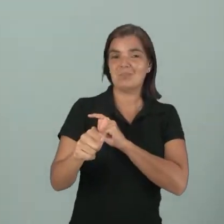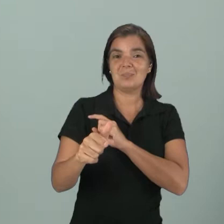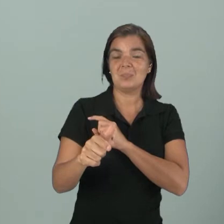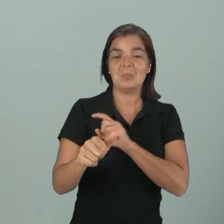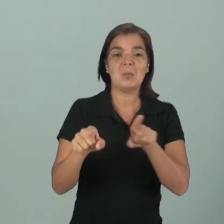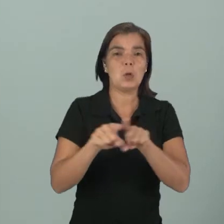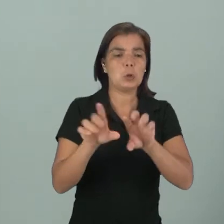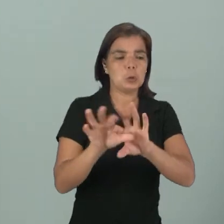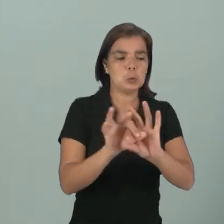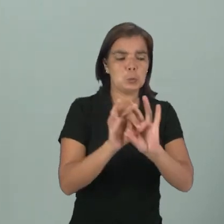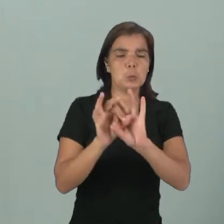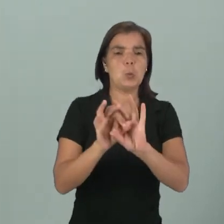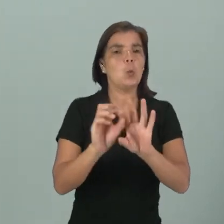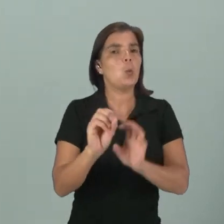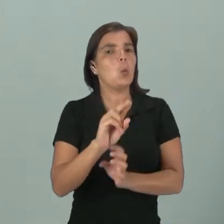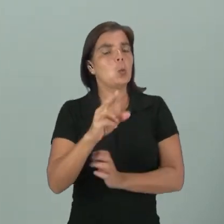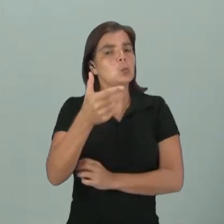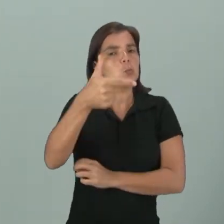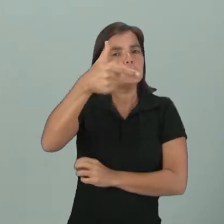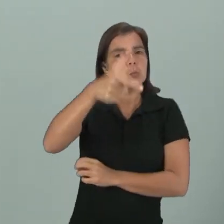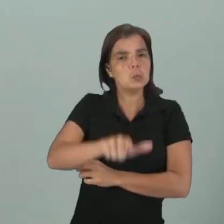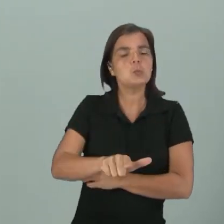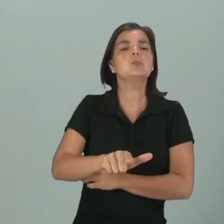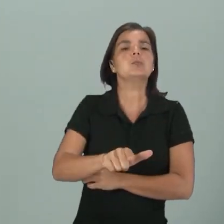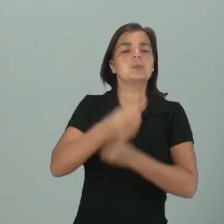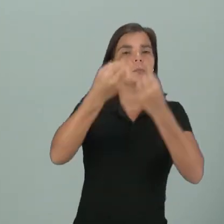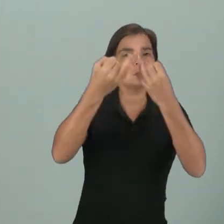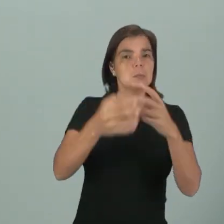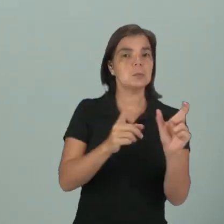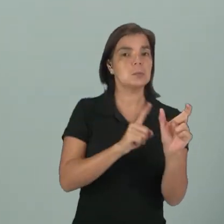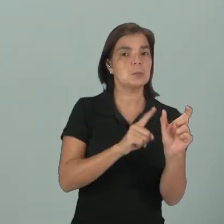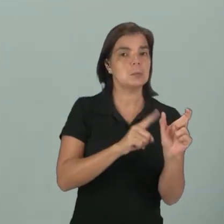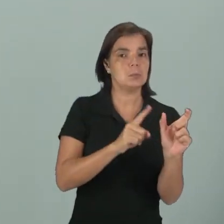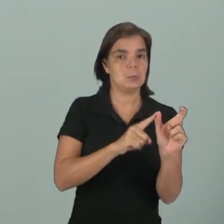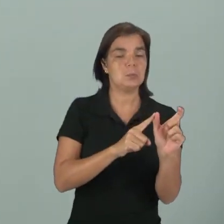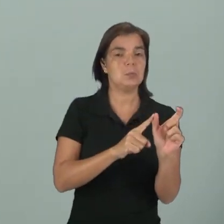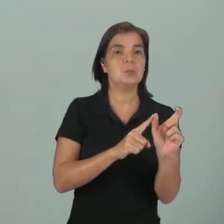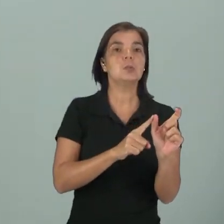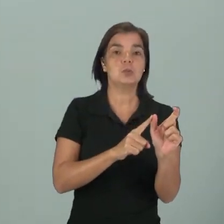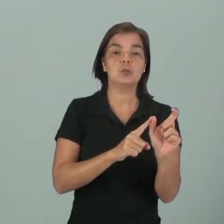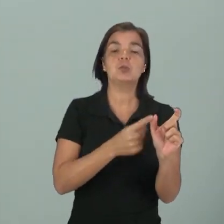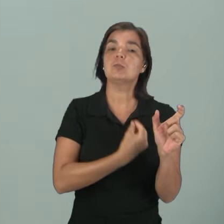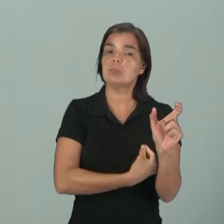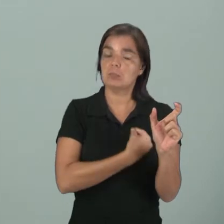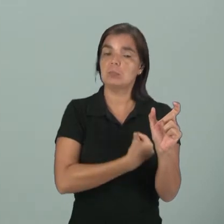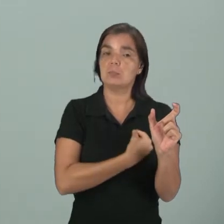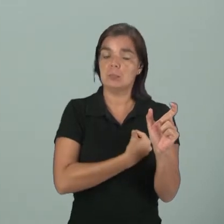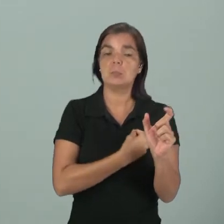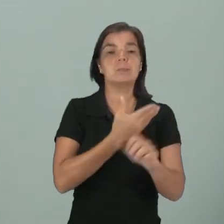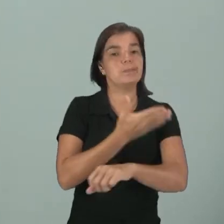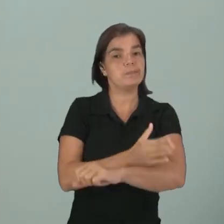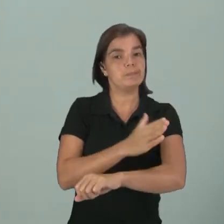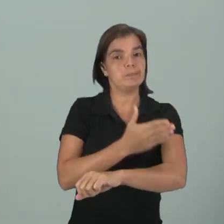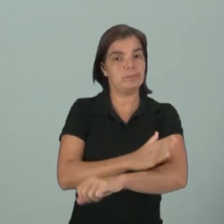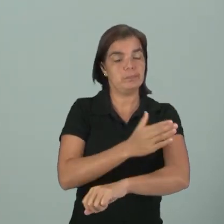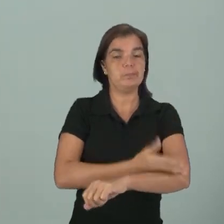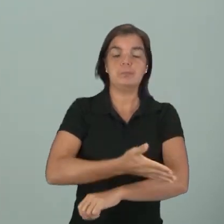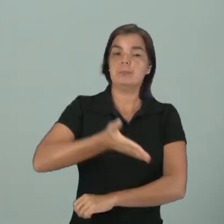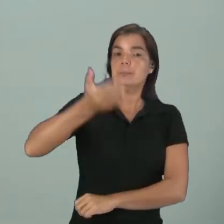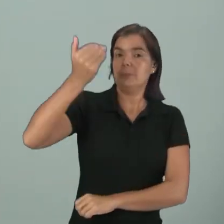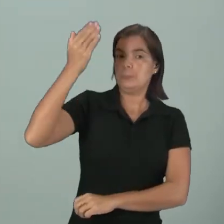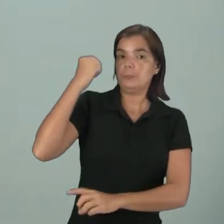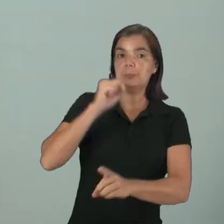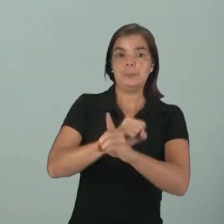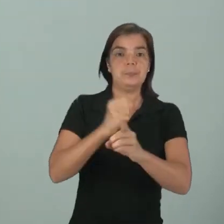tipo de sintonia ou, novamente me reportando a palavra, resquício daquilo que foi praticado à época